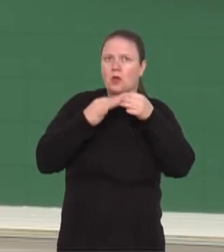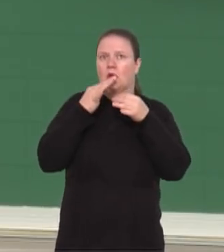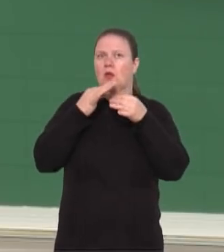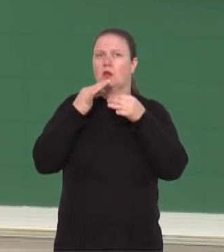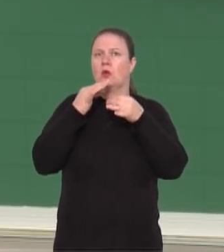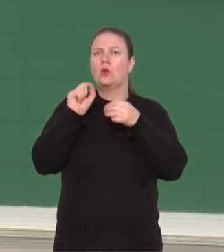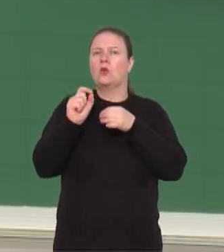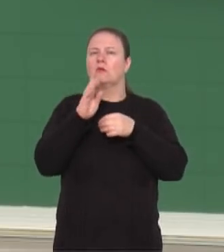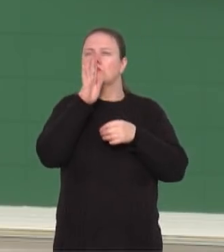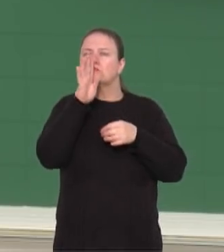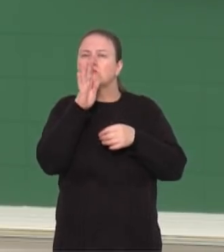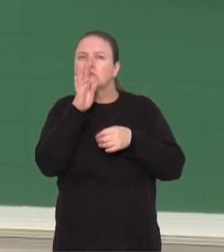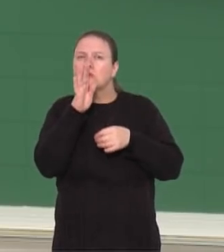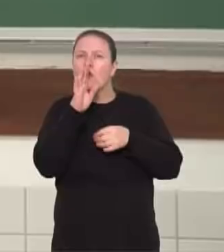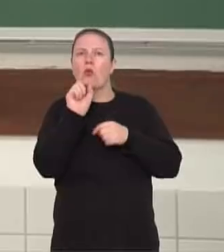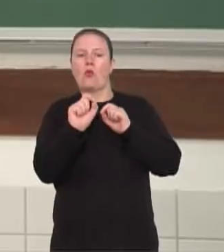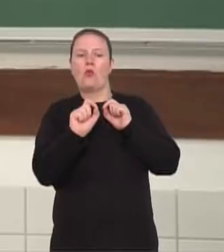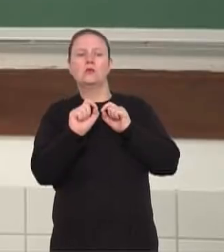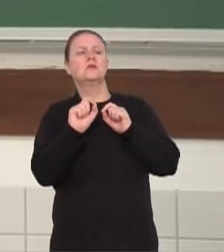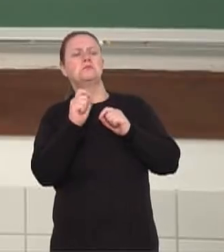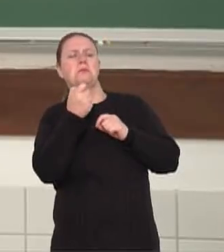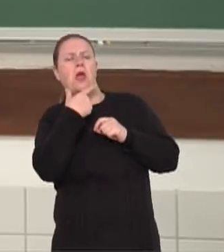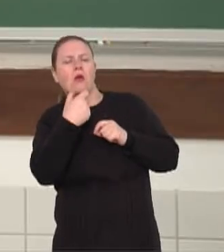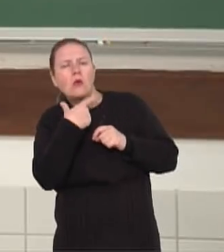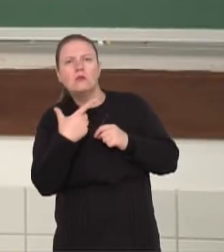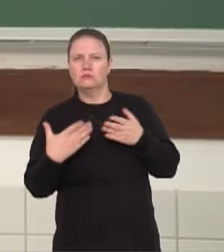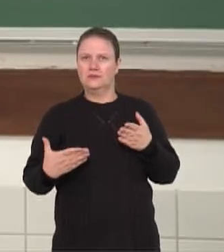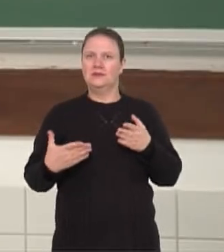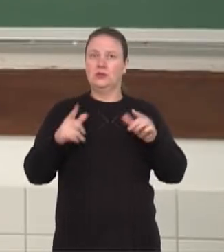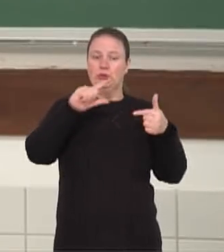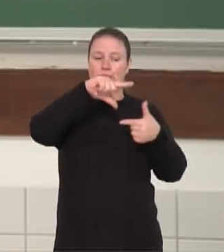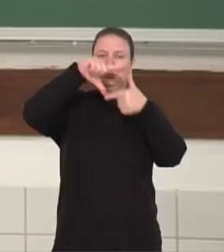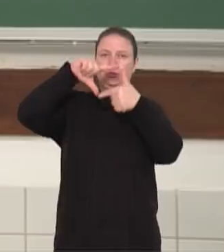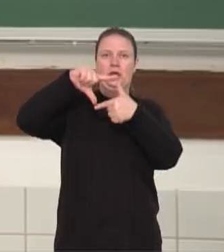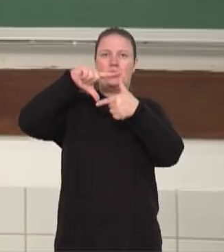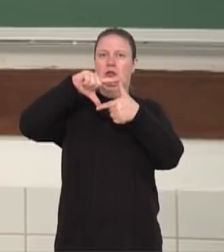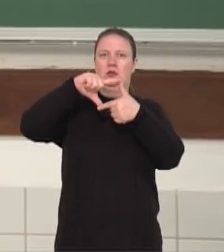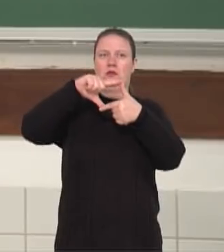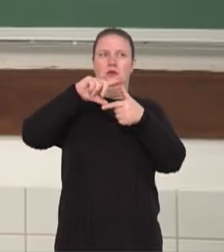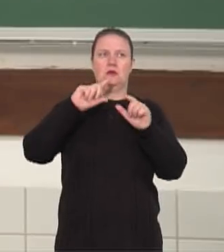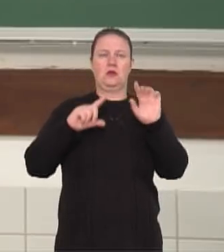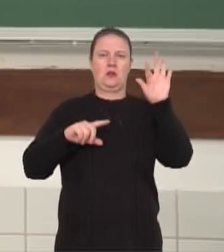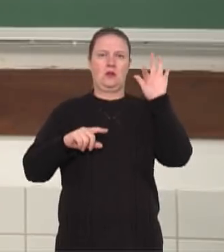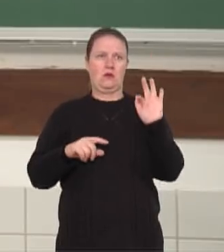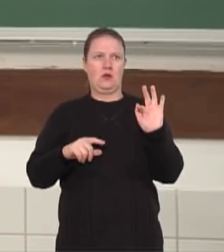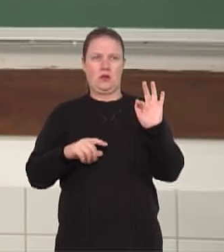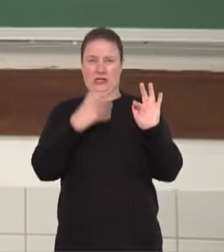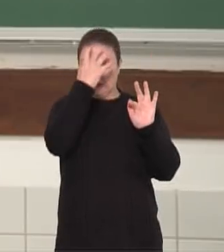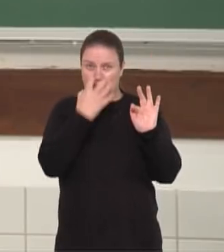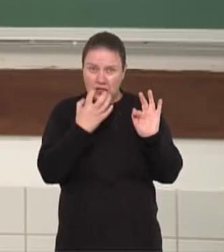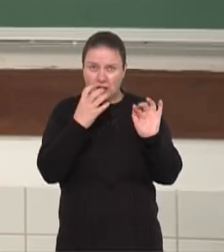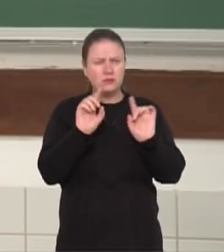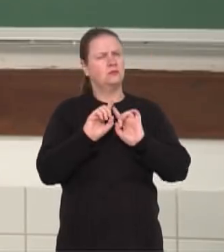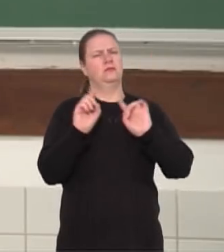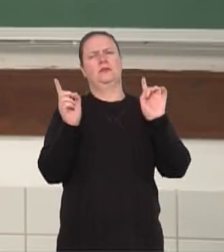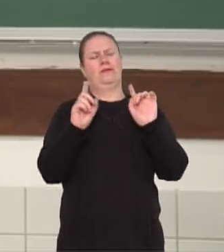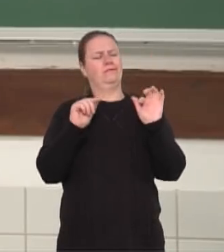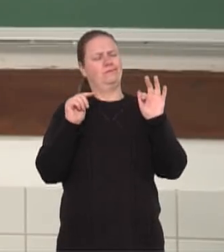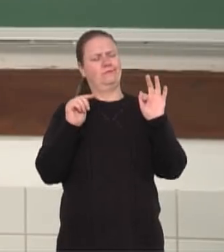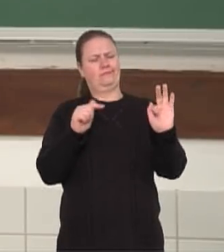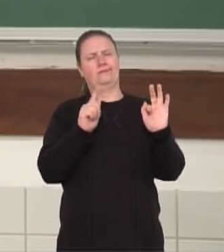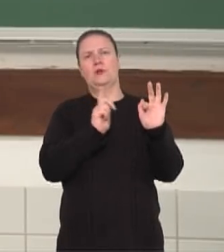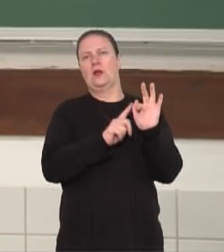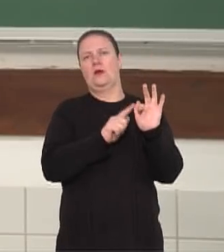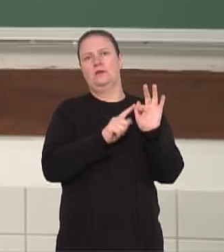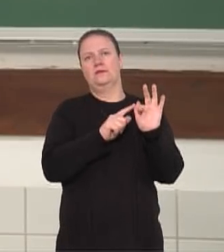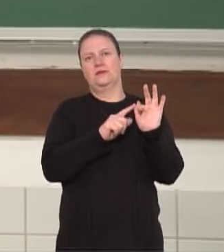charge. E na segunda, falsa. Né? A charge, ela não aborda os fatos com seriedade, objetividade e clareza, que são características da